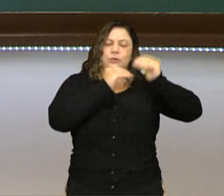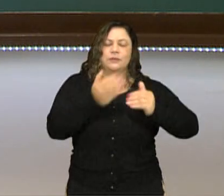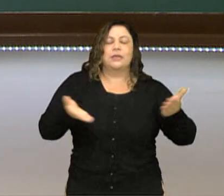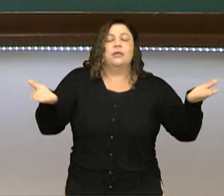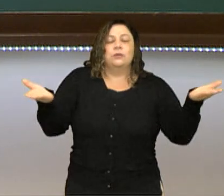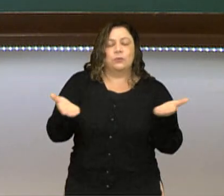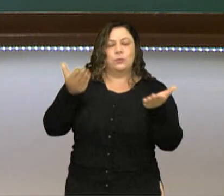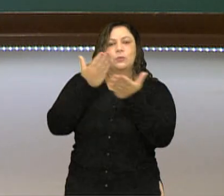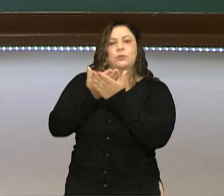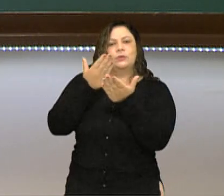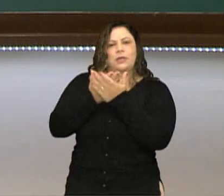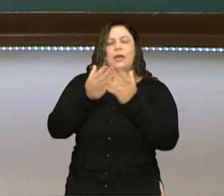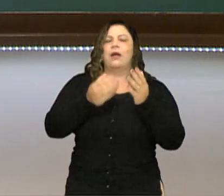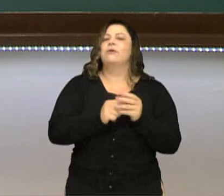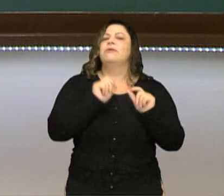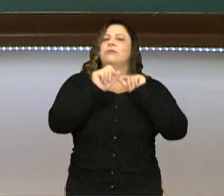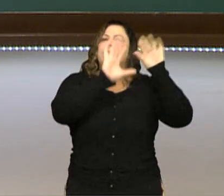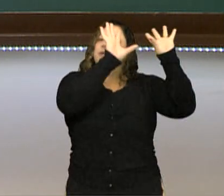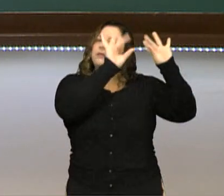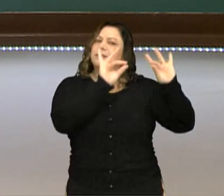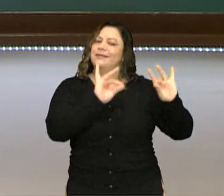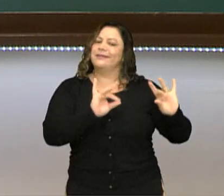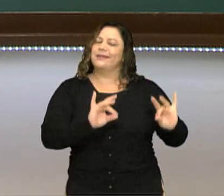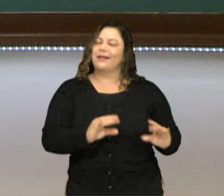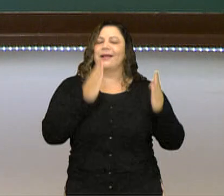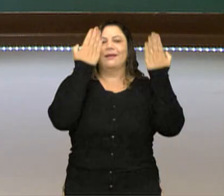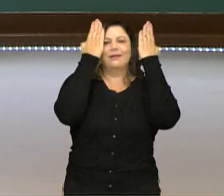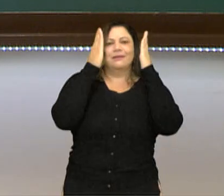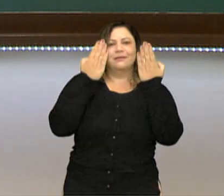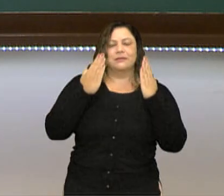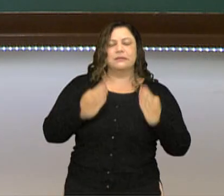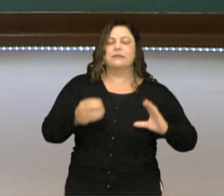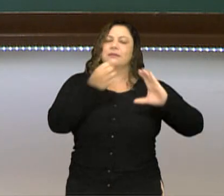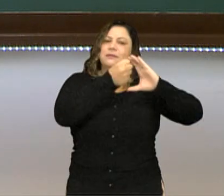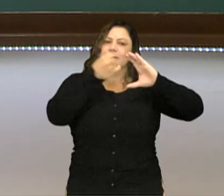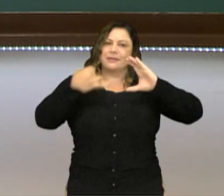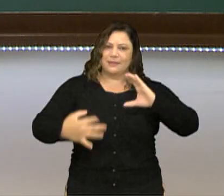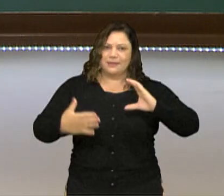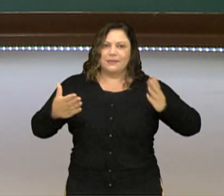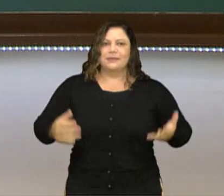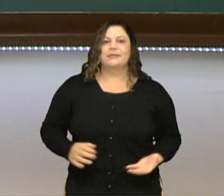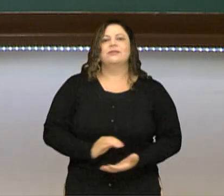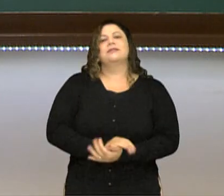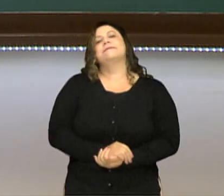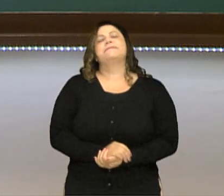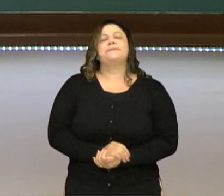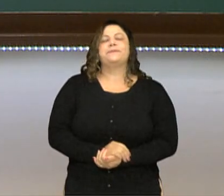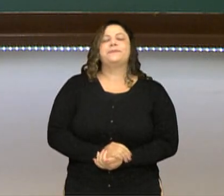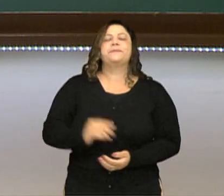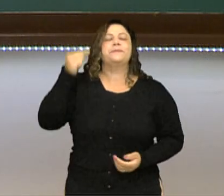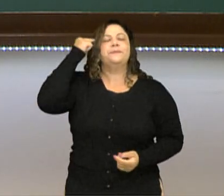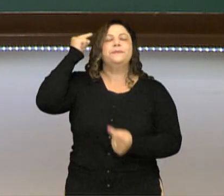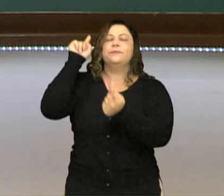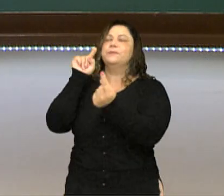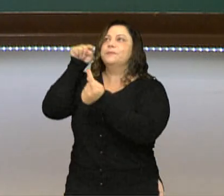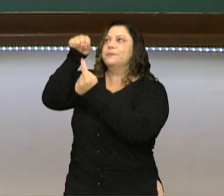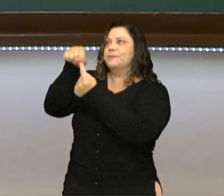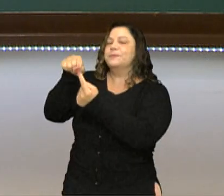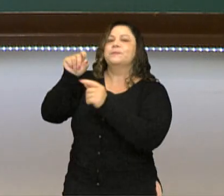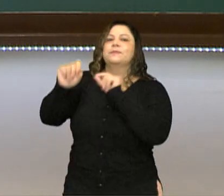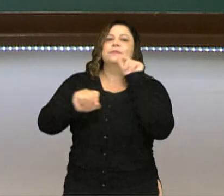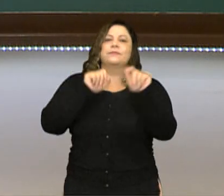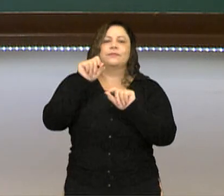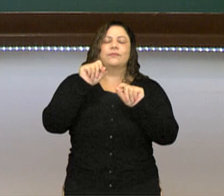trabalhar em detalhes e analisar em detalhes essas características. Então vamos pensar ali no nosso objetivo, identificar